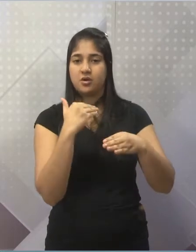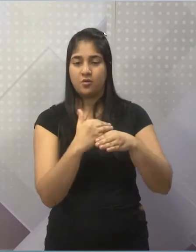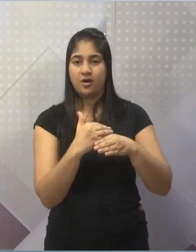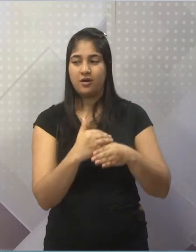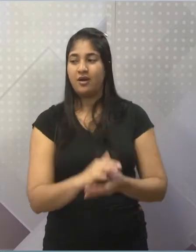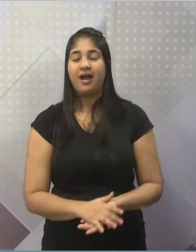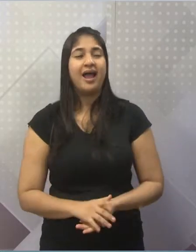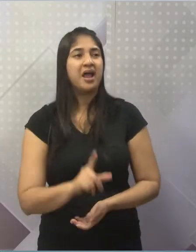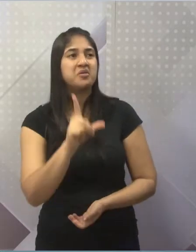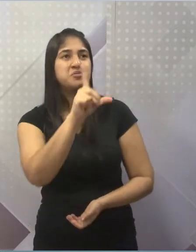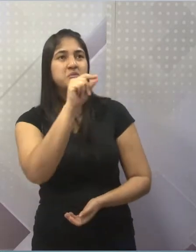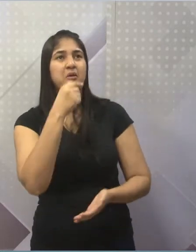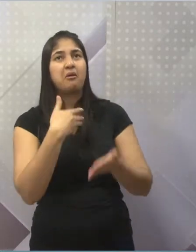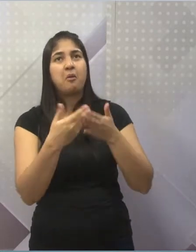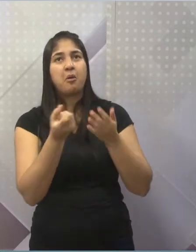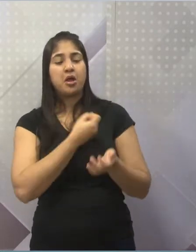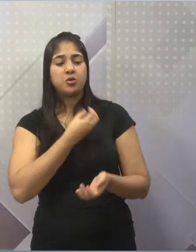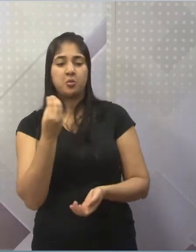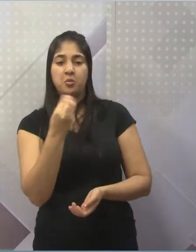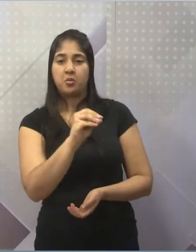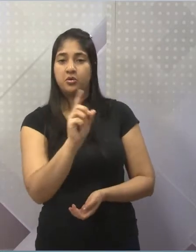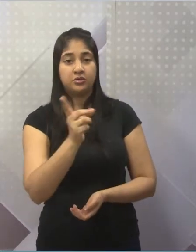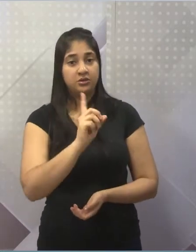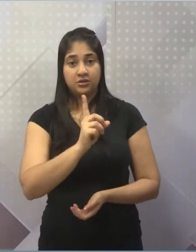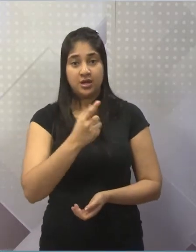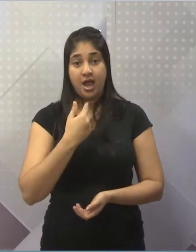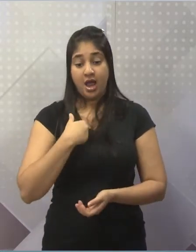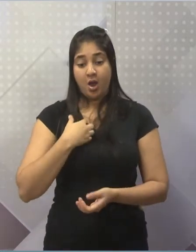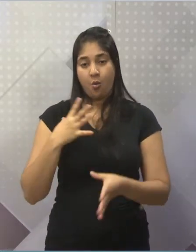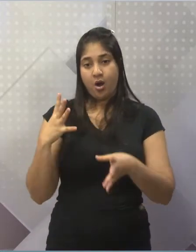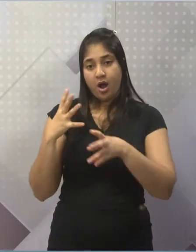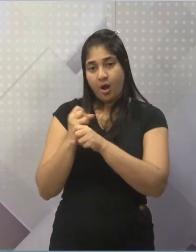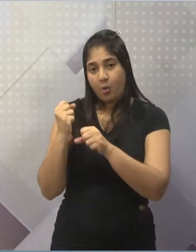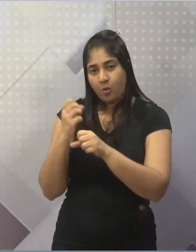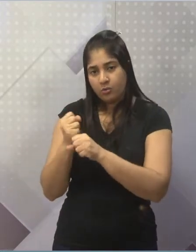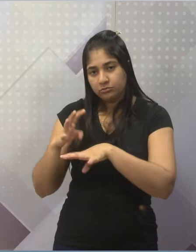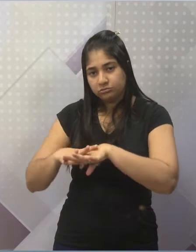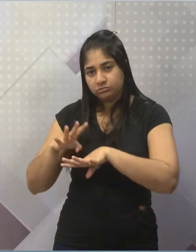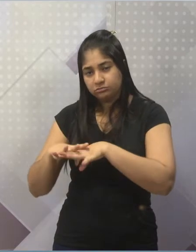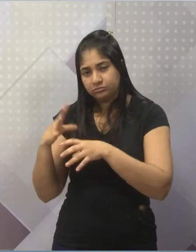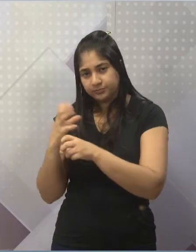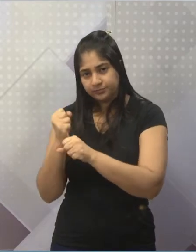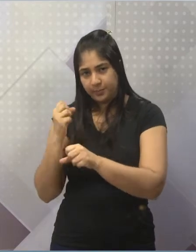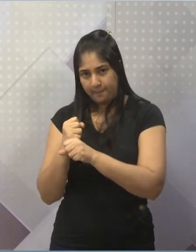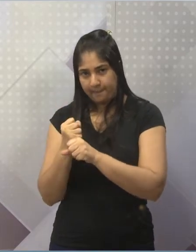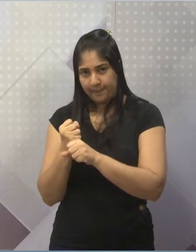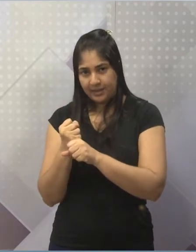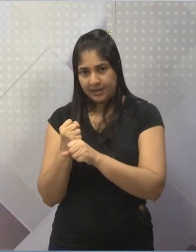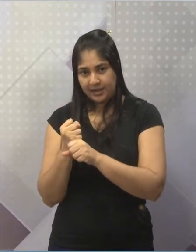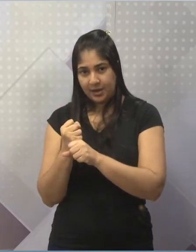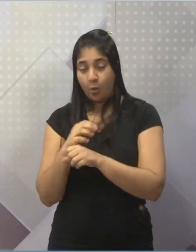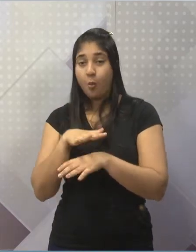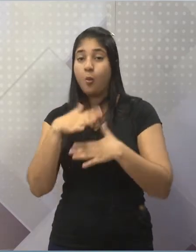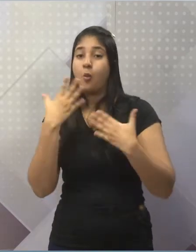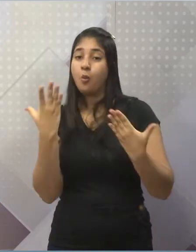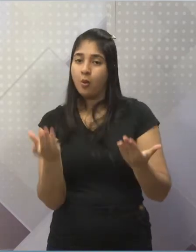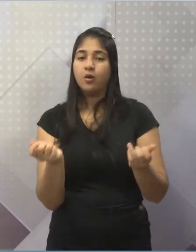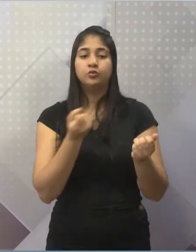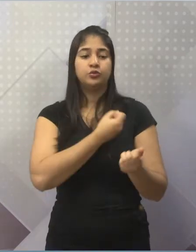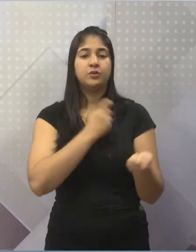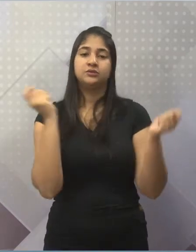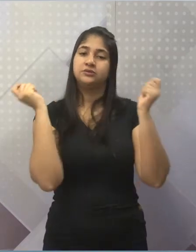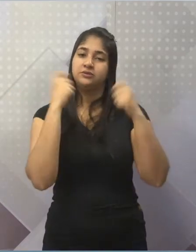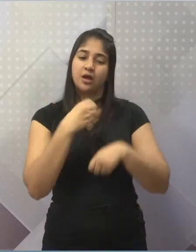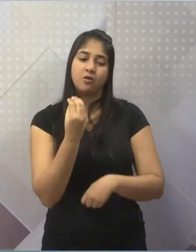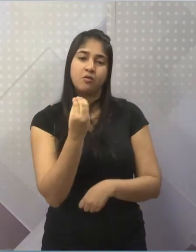chegar aqui e escolher um valor e colocar. Não, eu vou calcular diretamente O número com que torna isso aqui